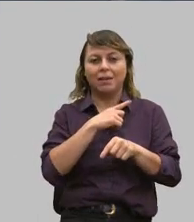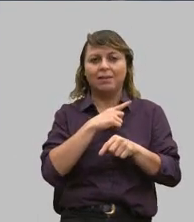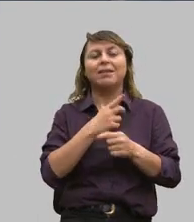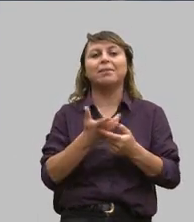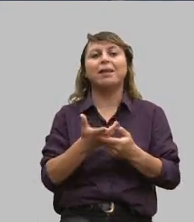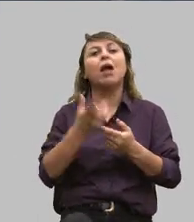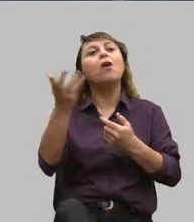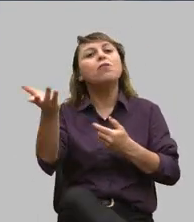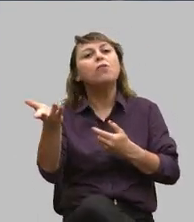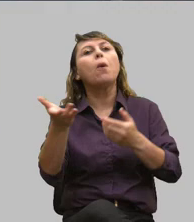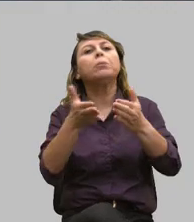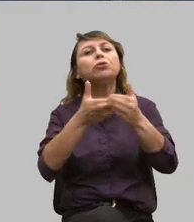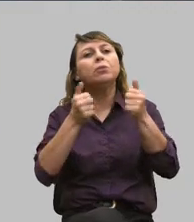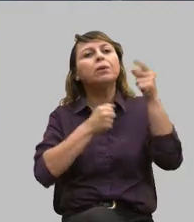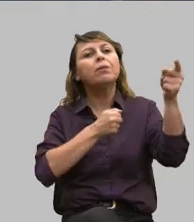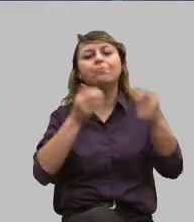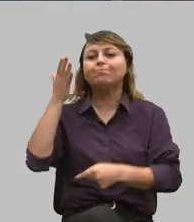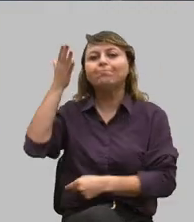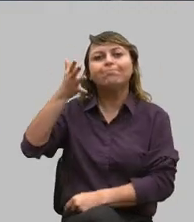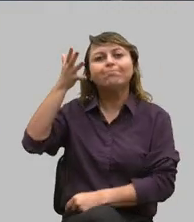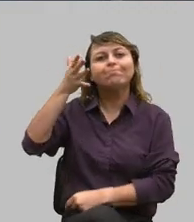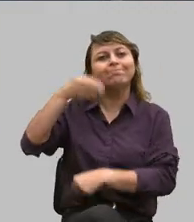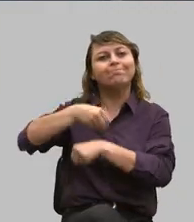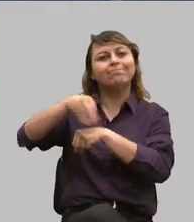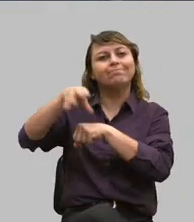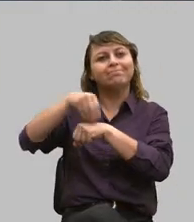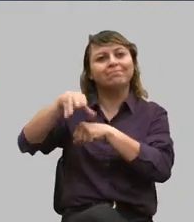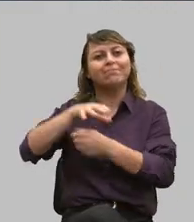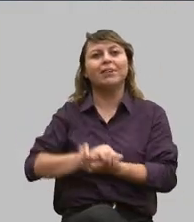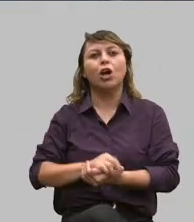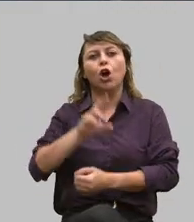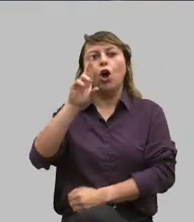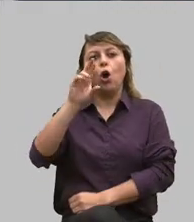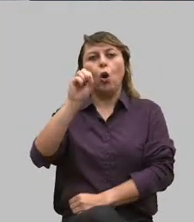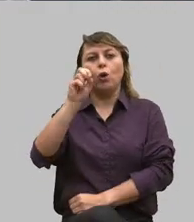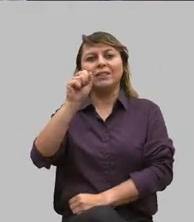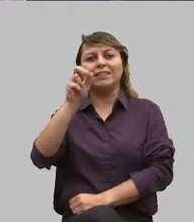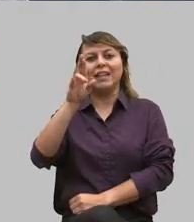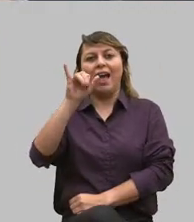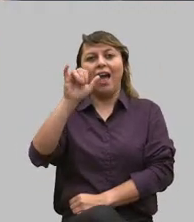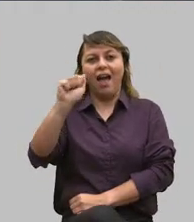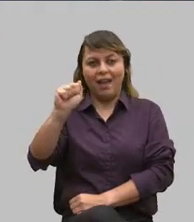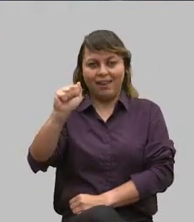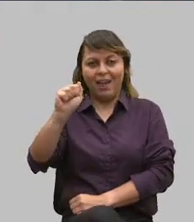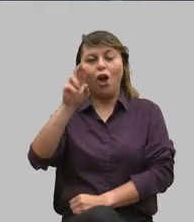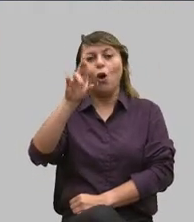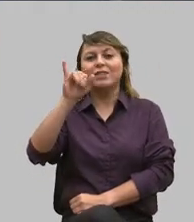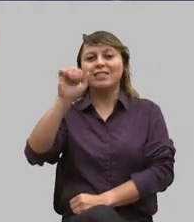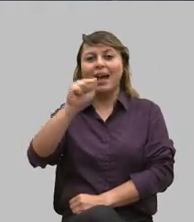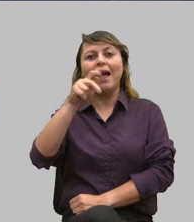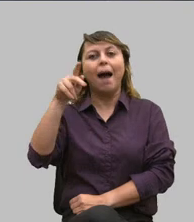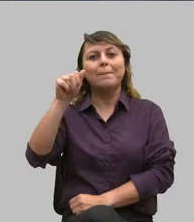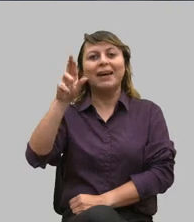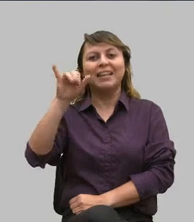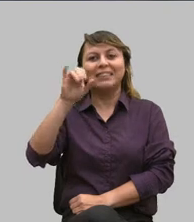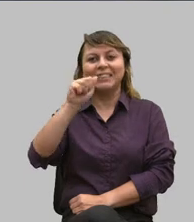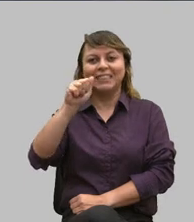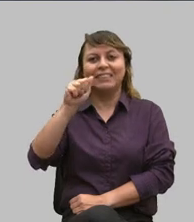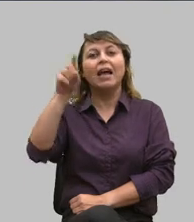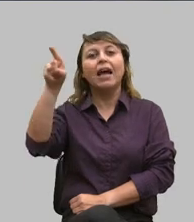então passar aqui a palavra para Rosália para Rosália Aparecida Martins